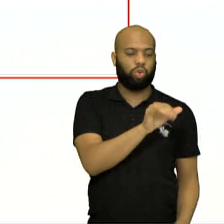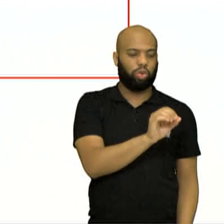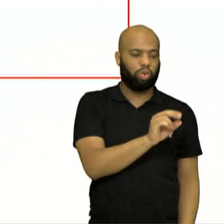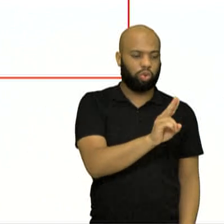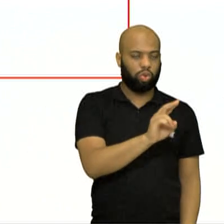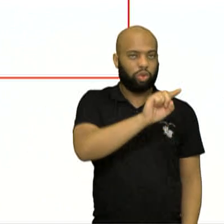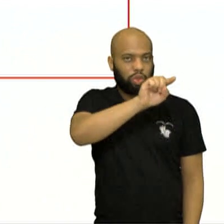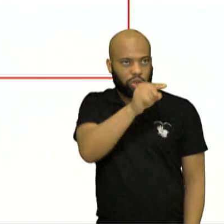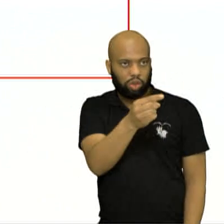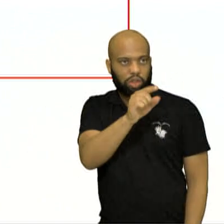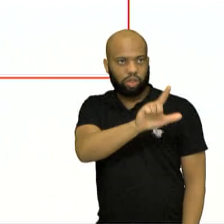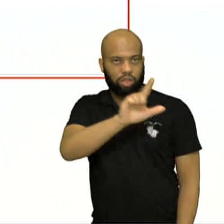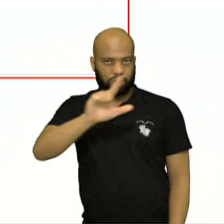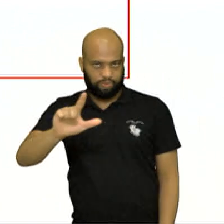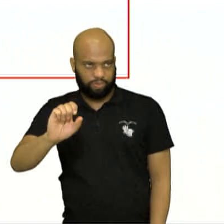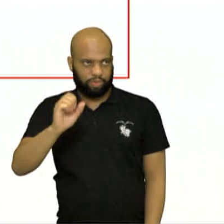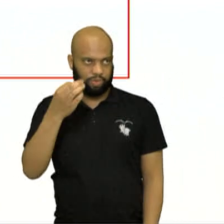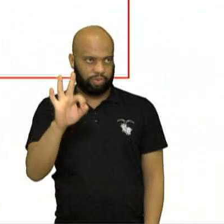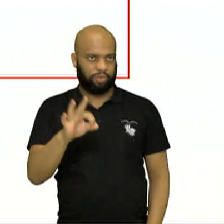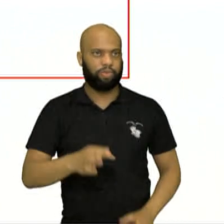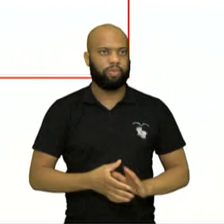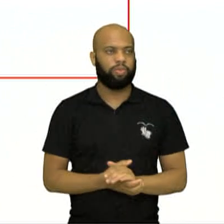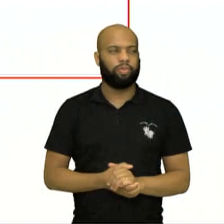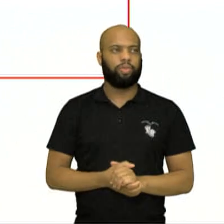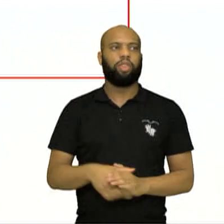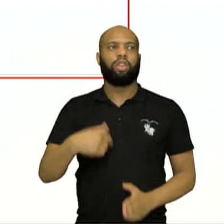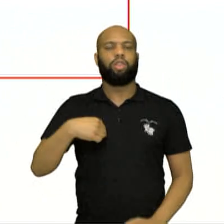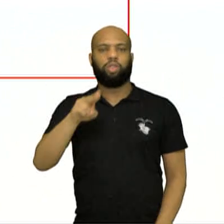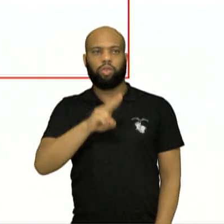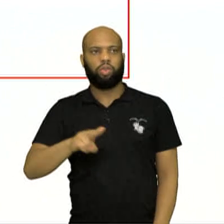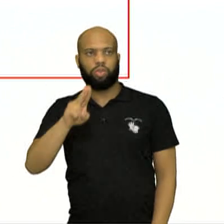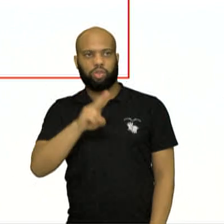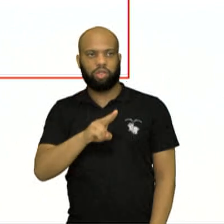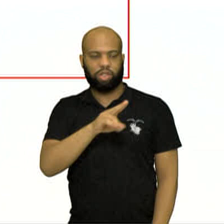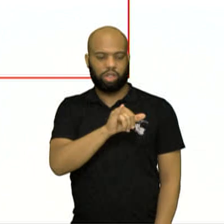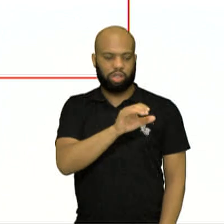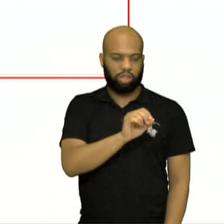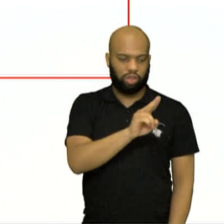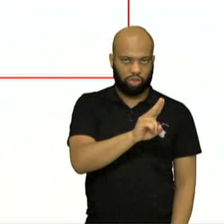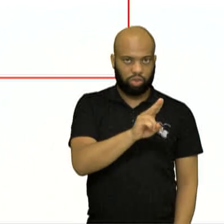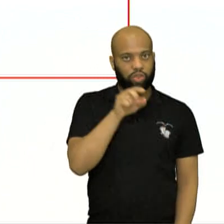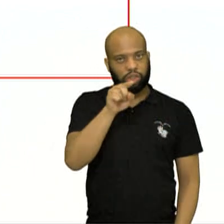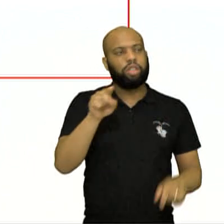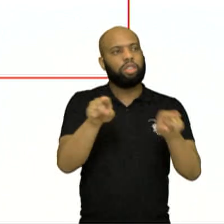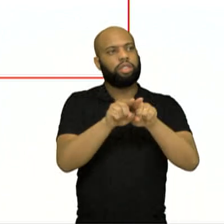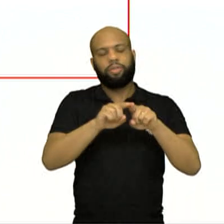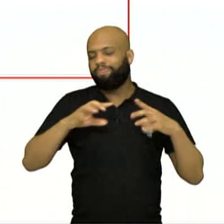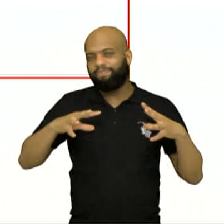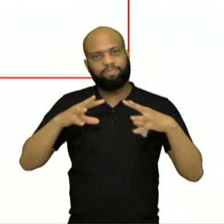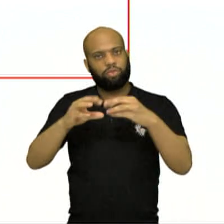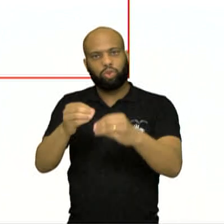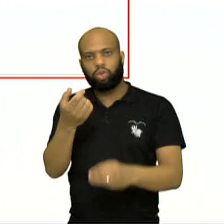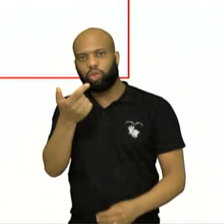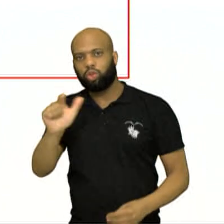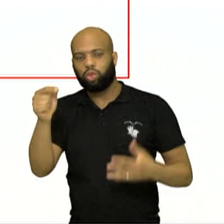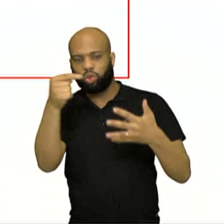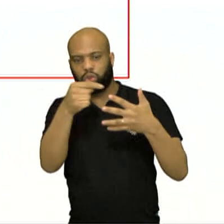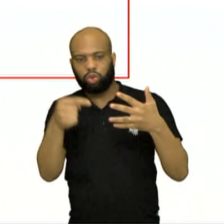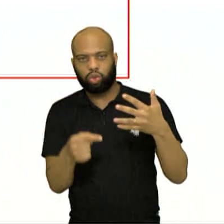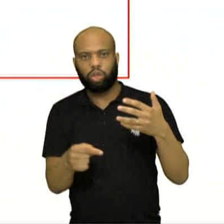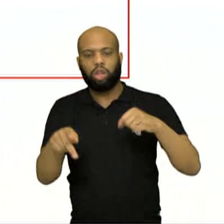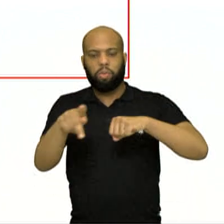usar o apóstrofo LL. Assim como eu usei para you, que é você, eu vou usar para todos os outros